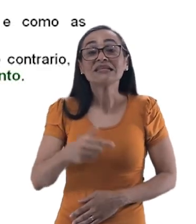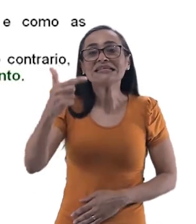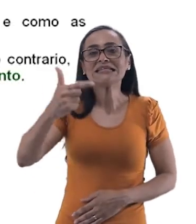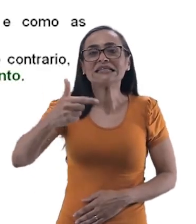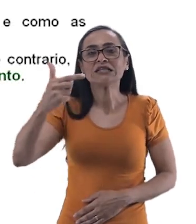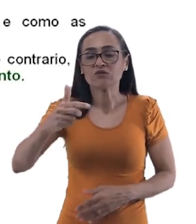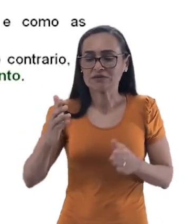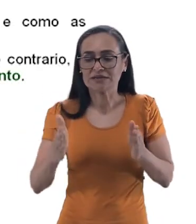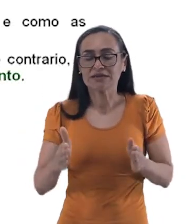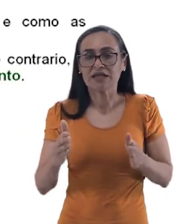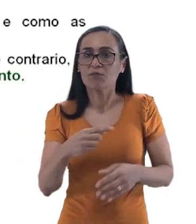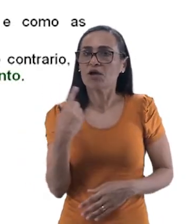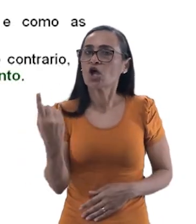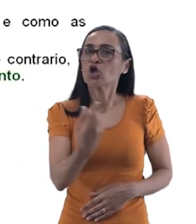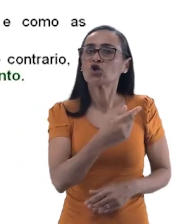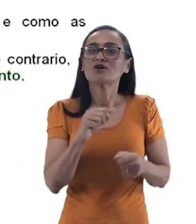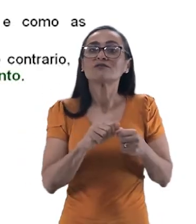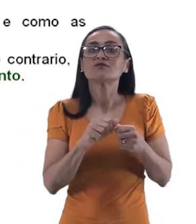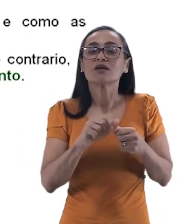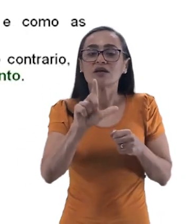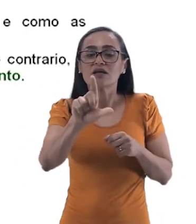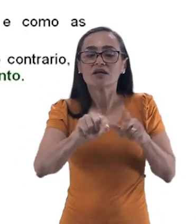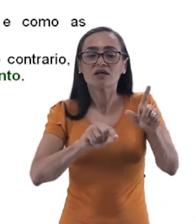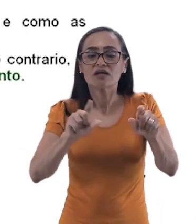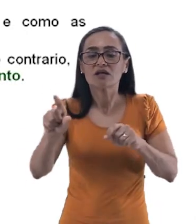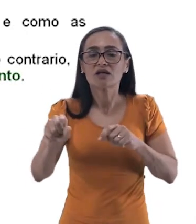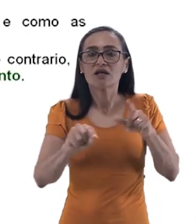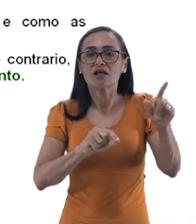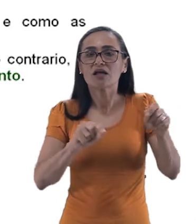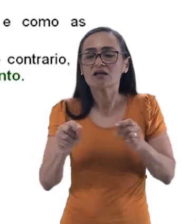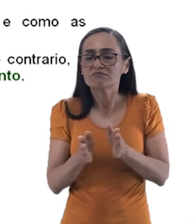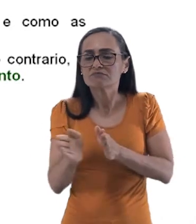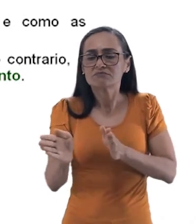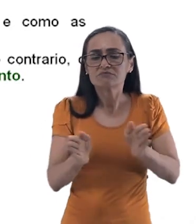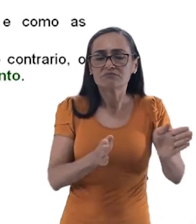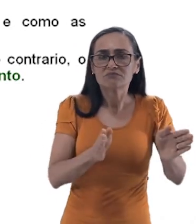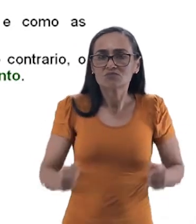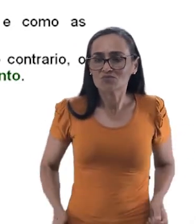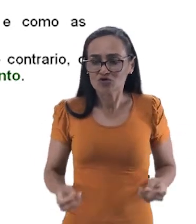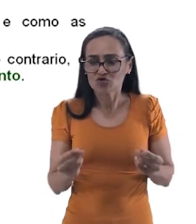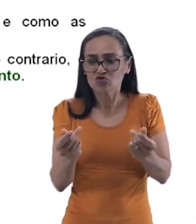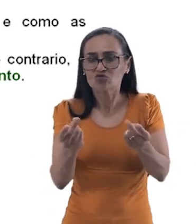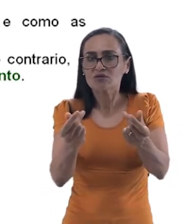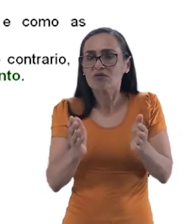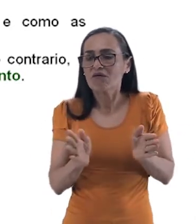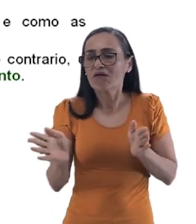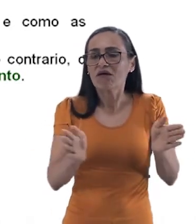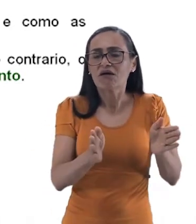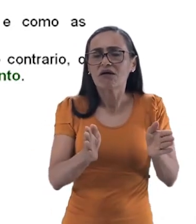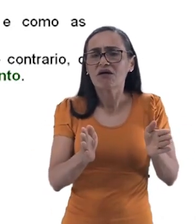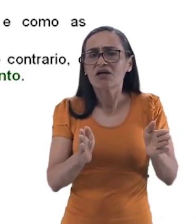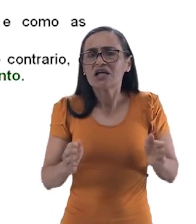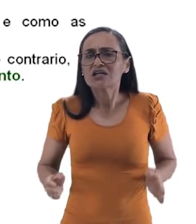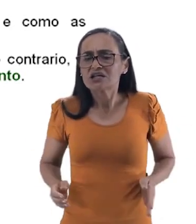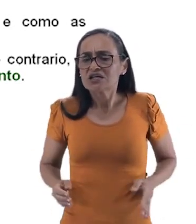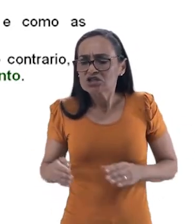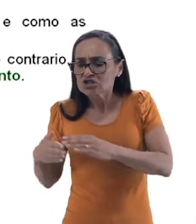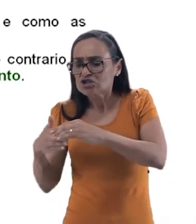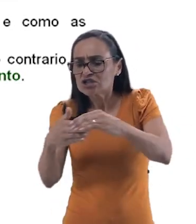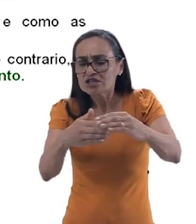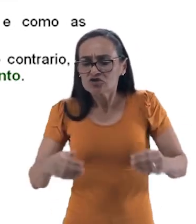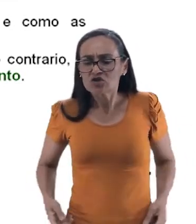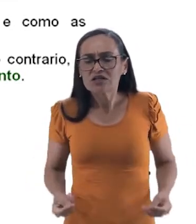Numa segunda etapa, nós vamos fazer a seleção dos direcionadores de custos. O que